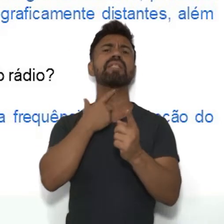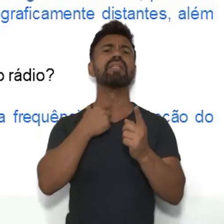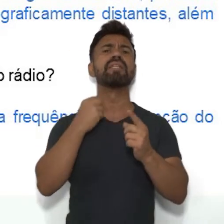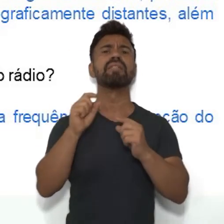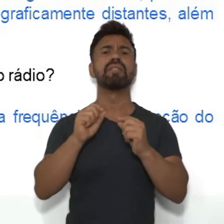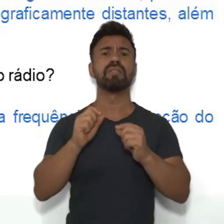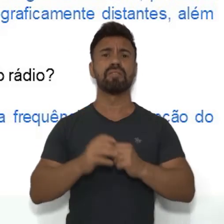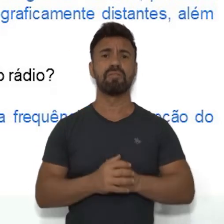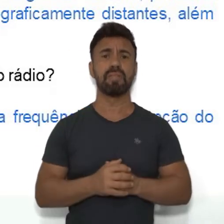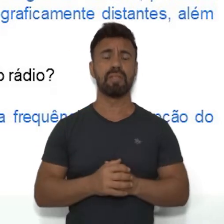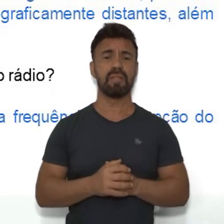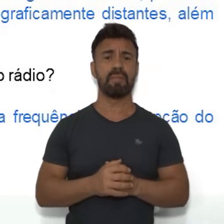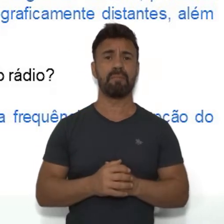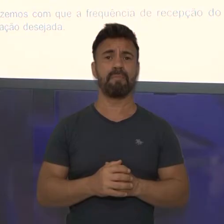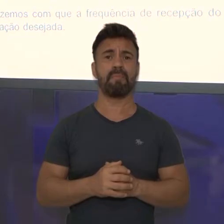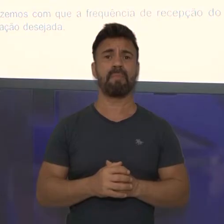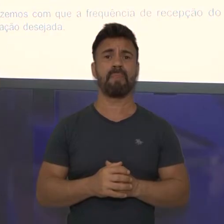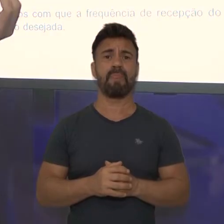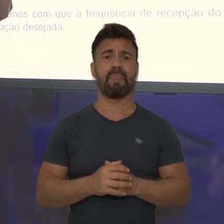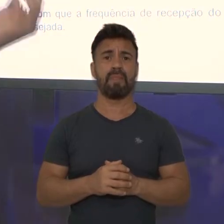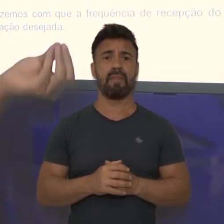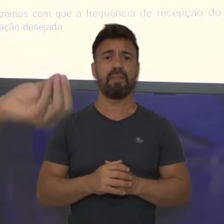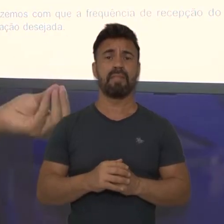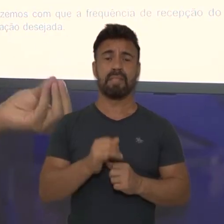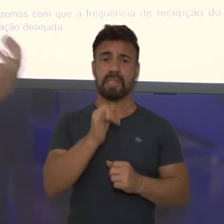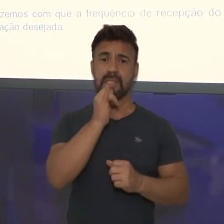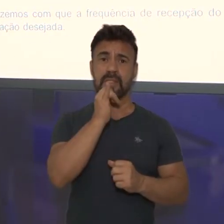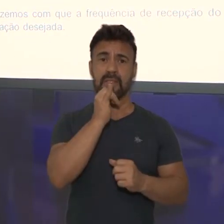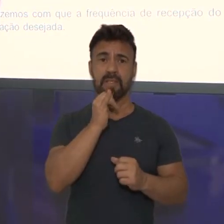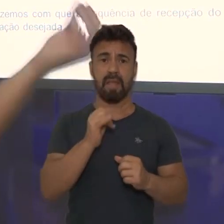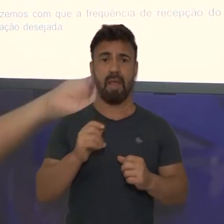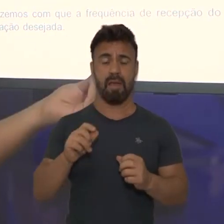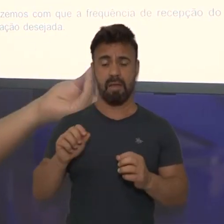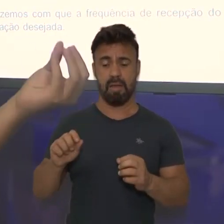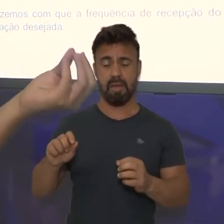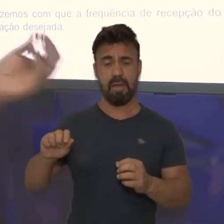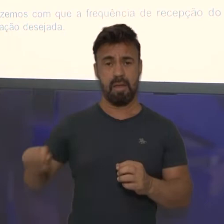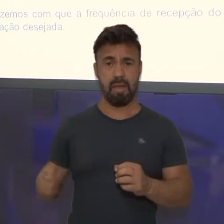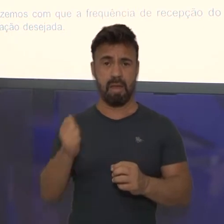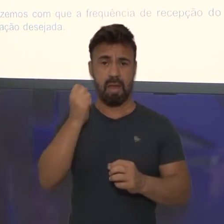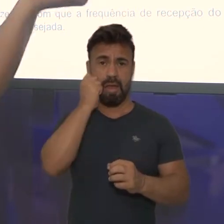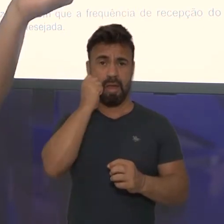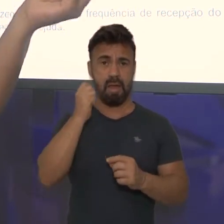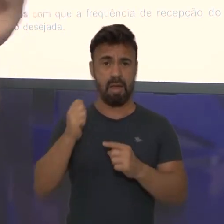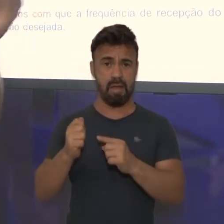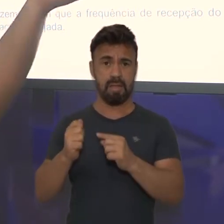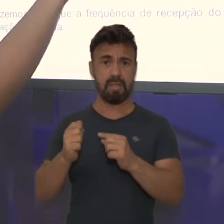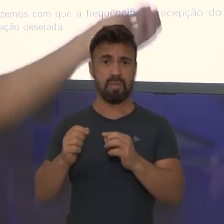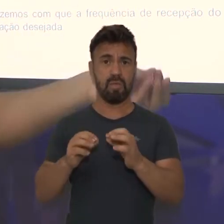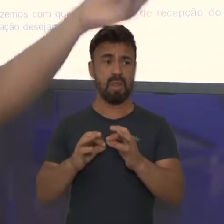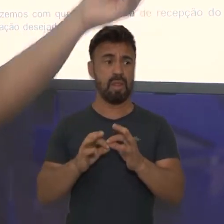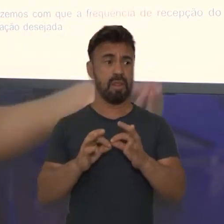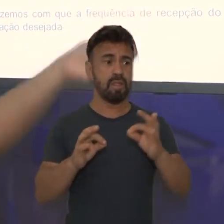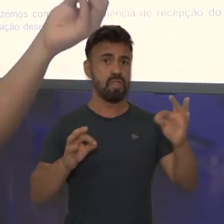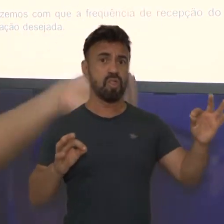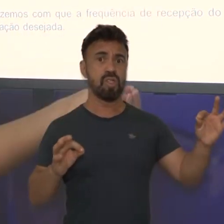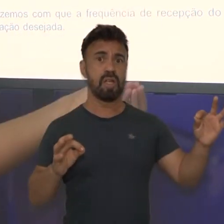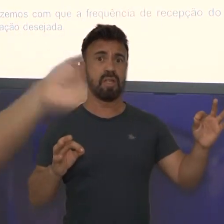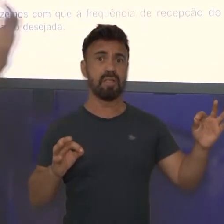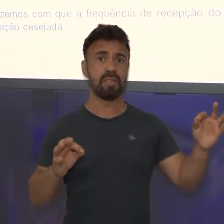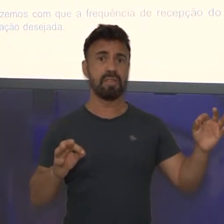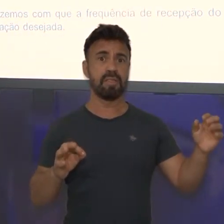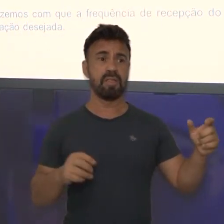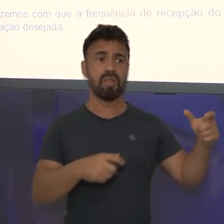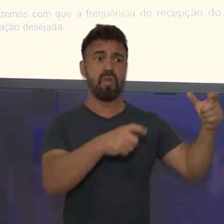Então, é basicamente o que eu acabei de falar. São dois pontos que estão distintos, São dois pontos que estão distantes